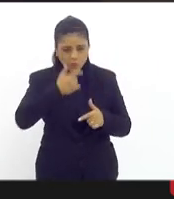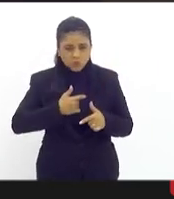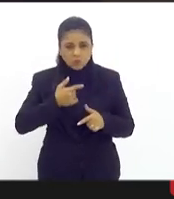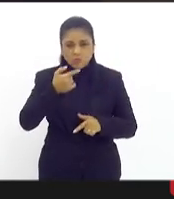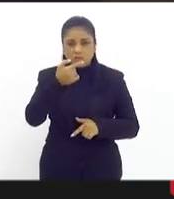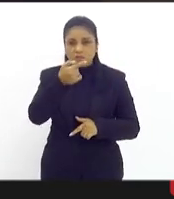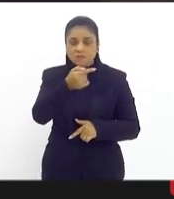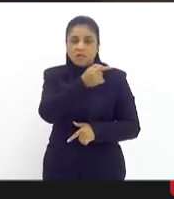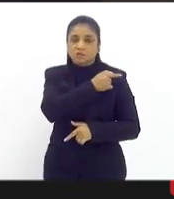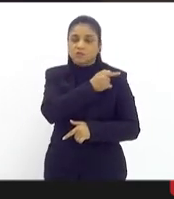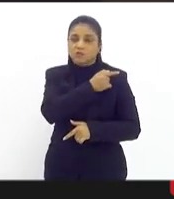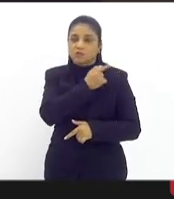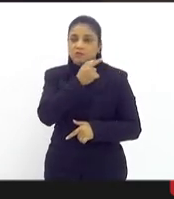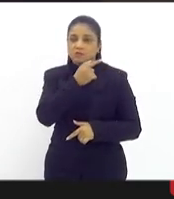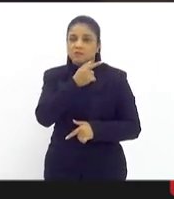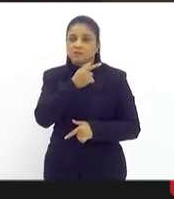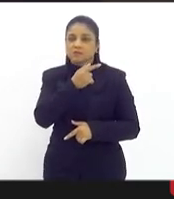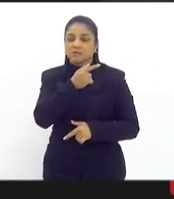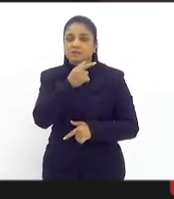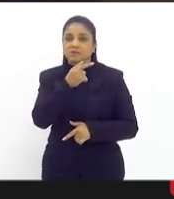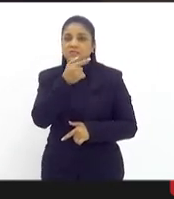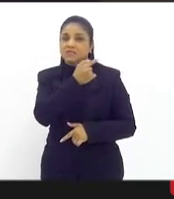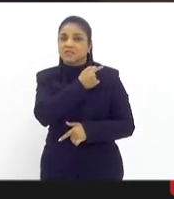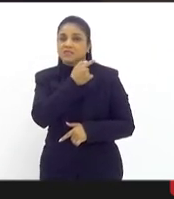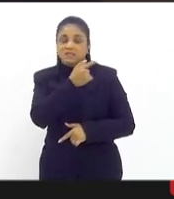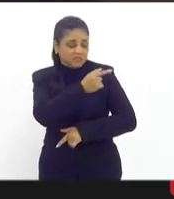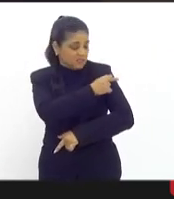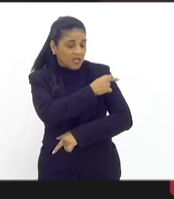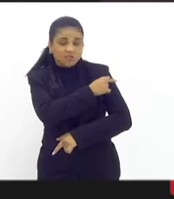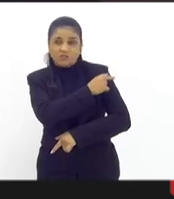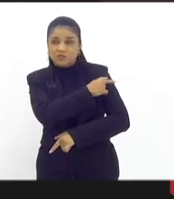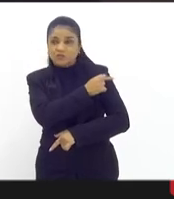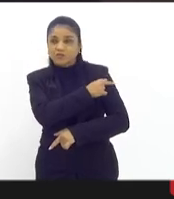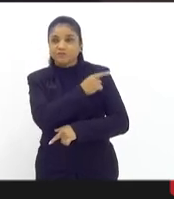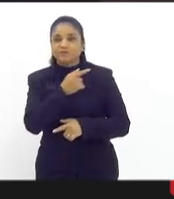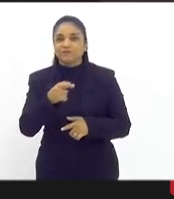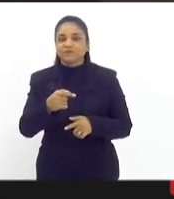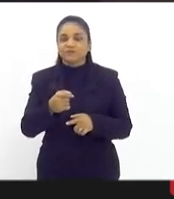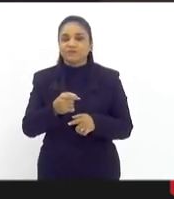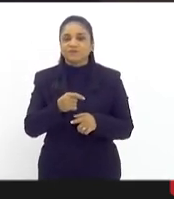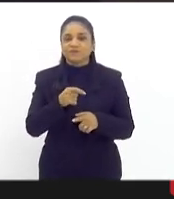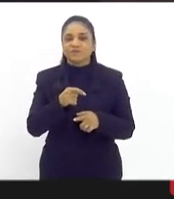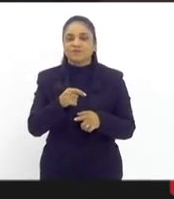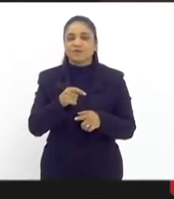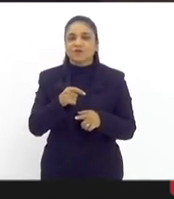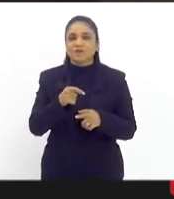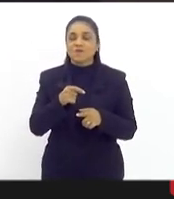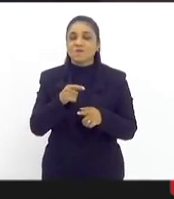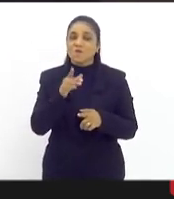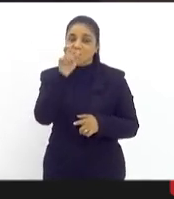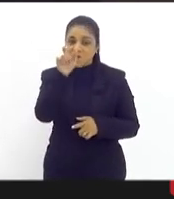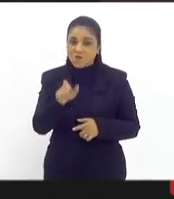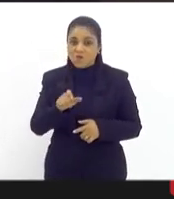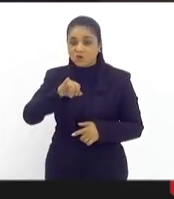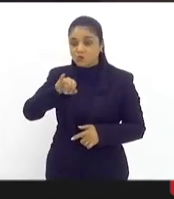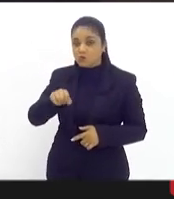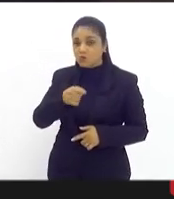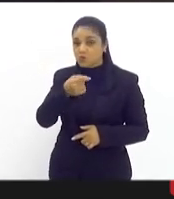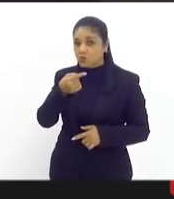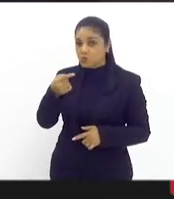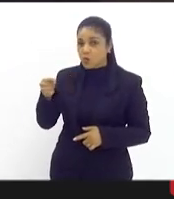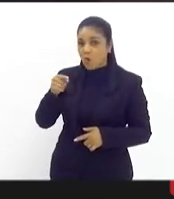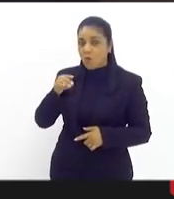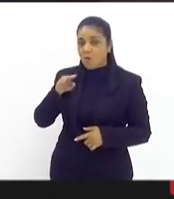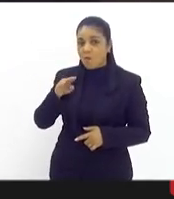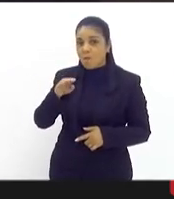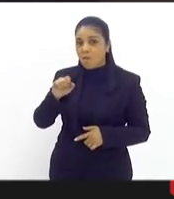ano do ensino fundamental, que é o texto do cronista do Eterno e é realmente imortal, João Baldo Ribeiro, que é Os